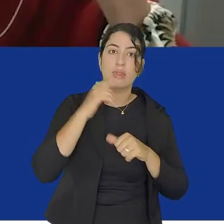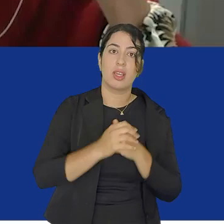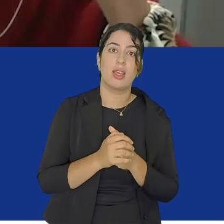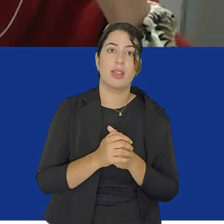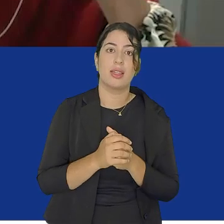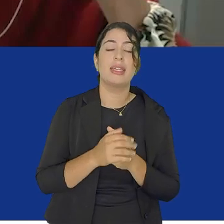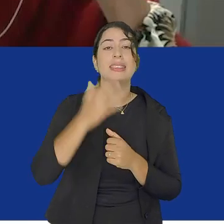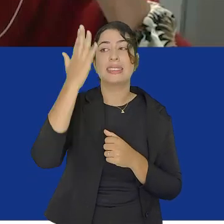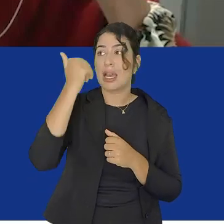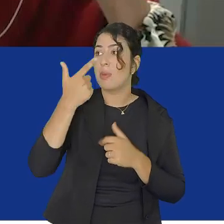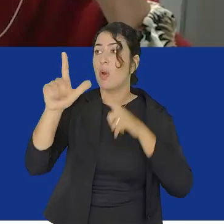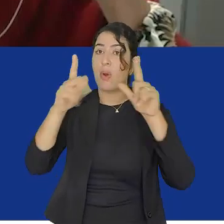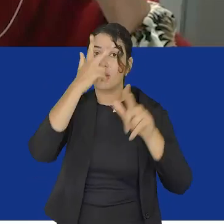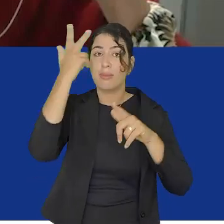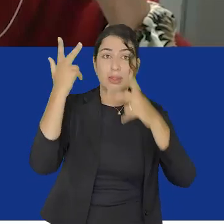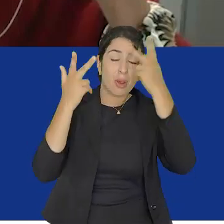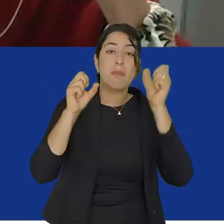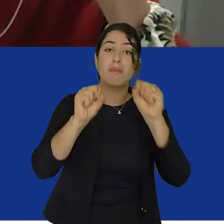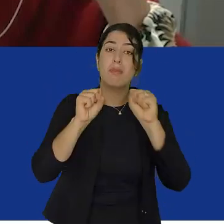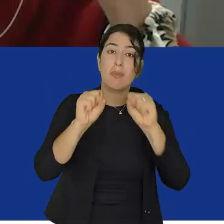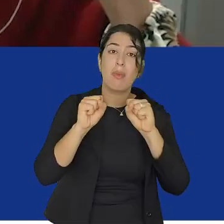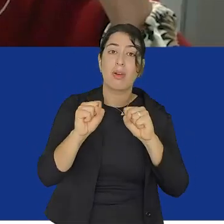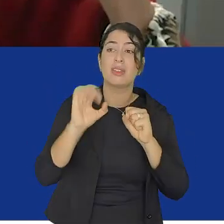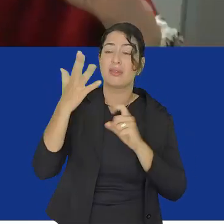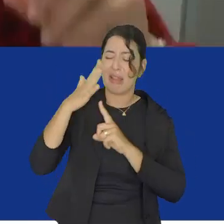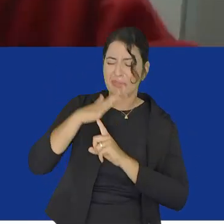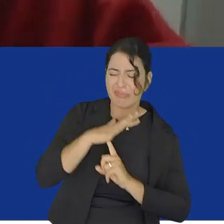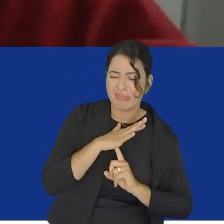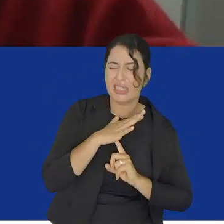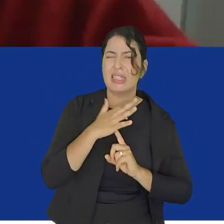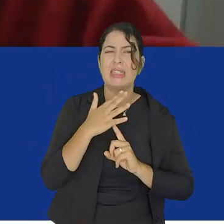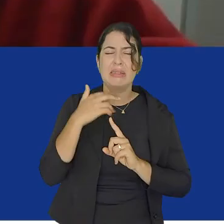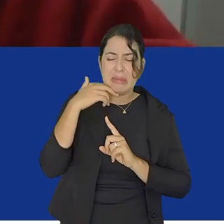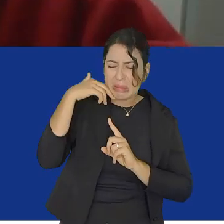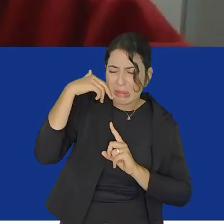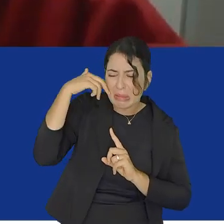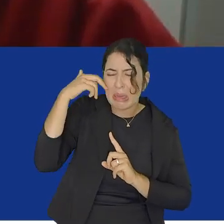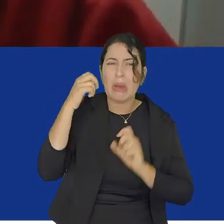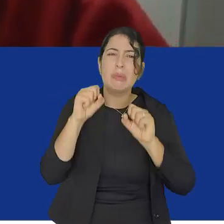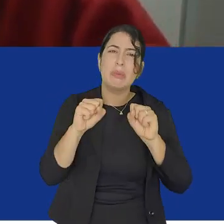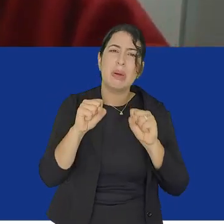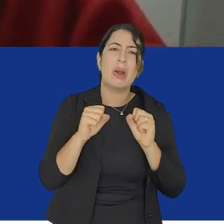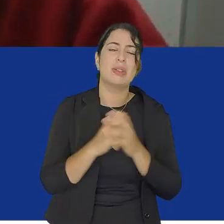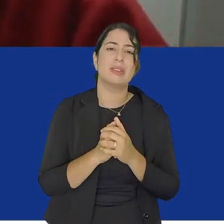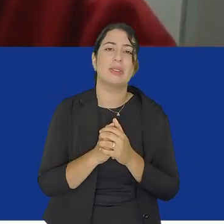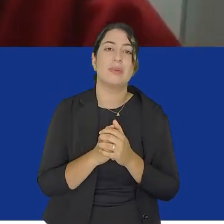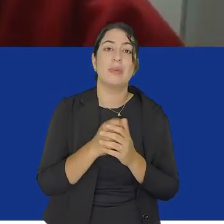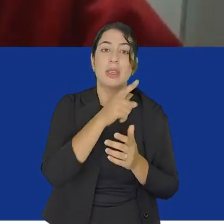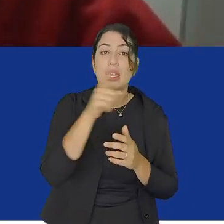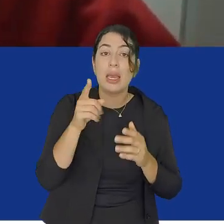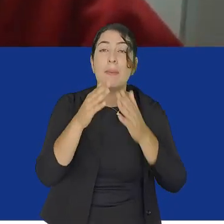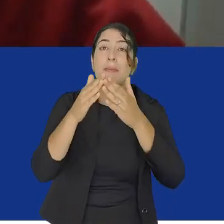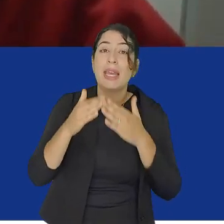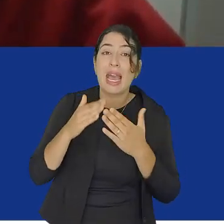pessoas podem ter passado pelo mesmo assédio que você está passando, pelo mesmo constrangimento. E pedir ajuda significa